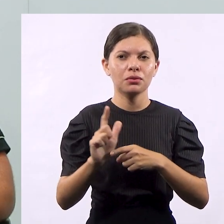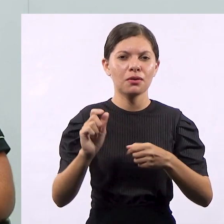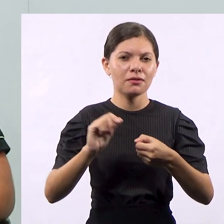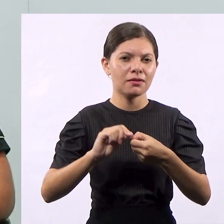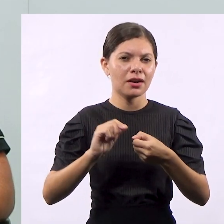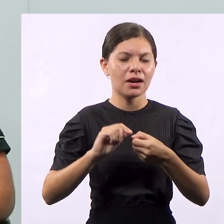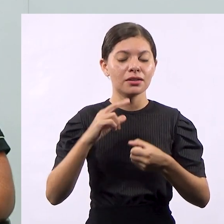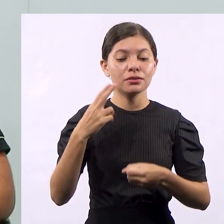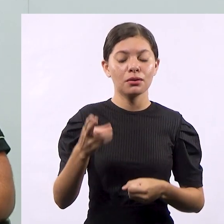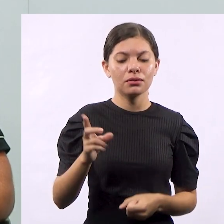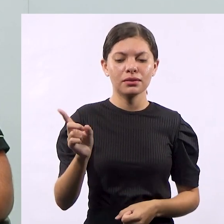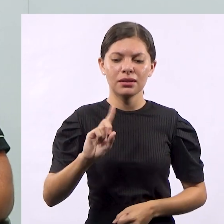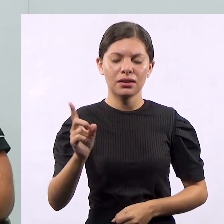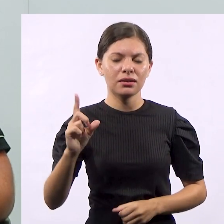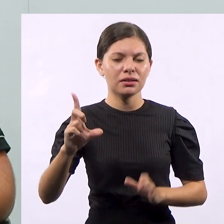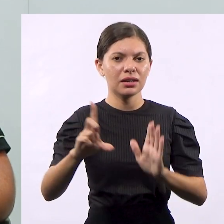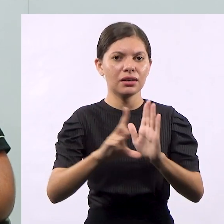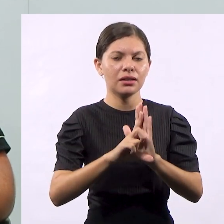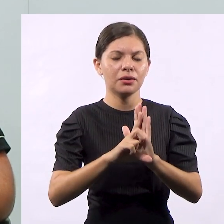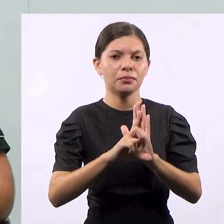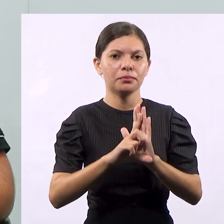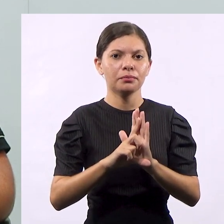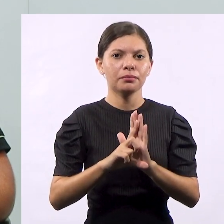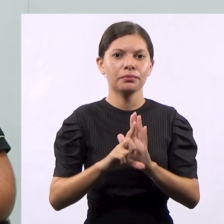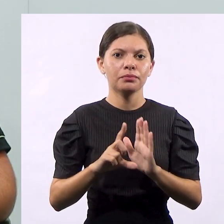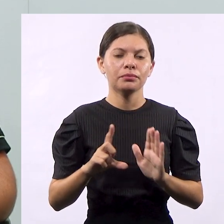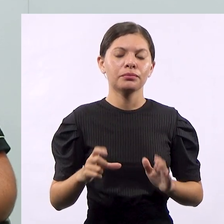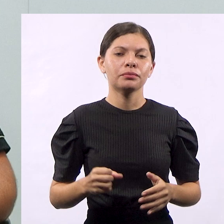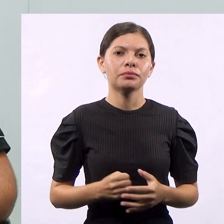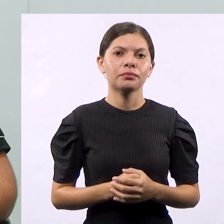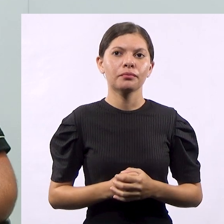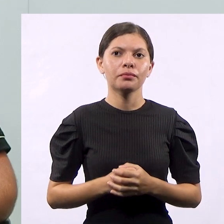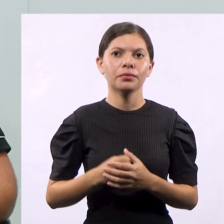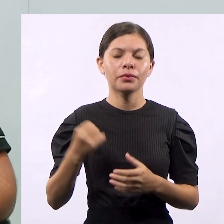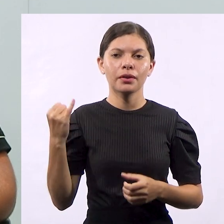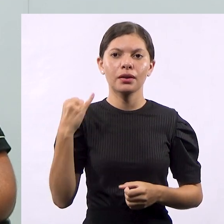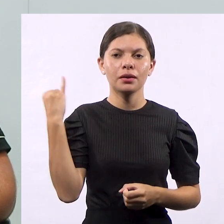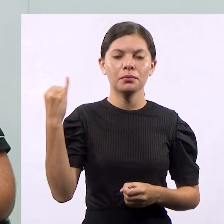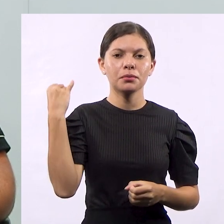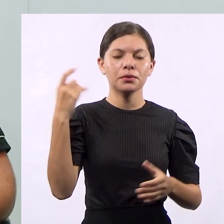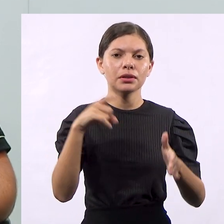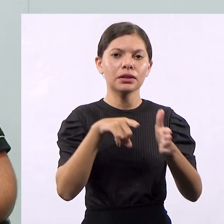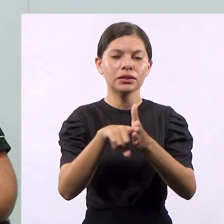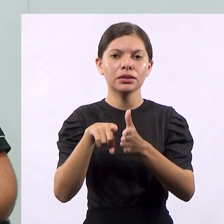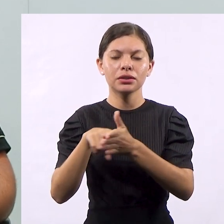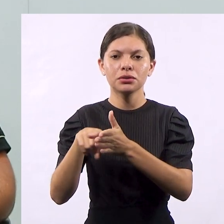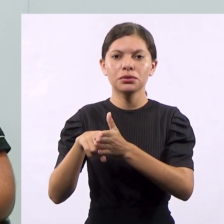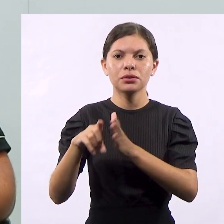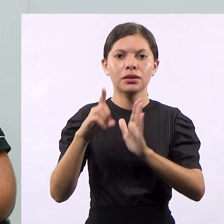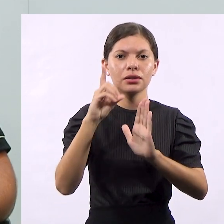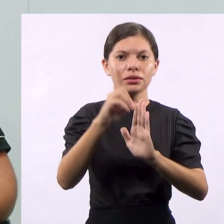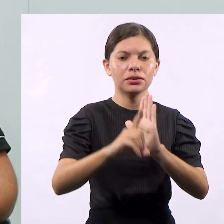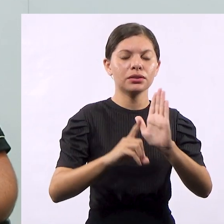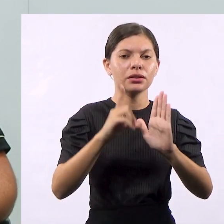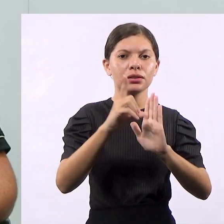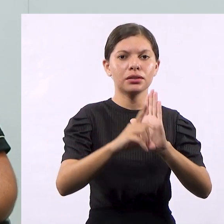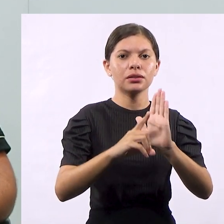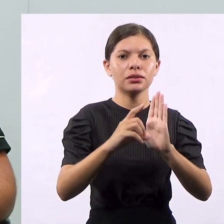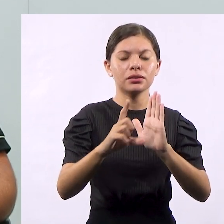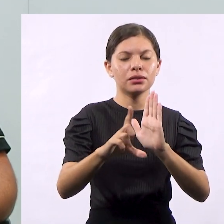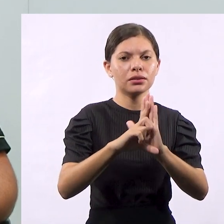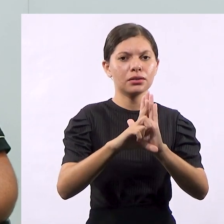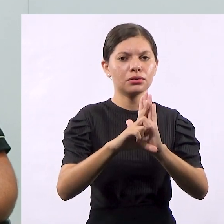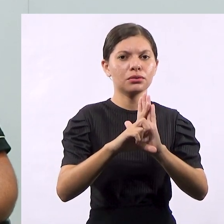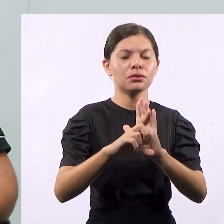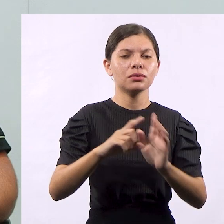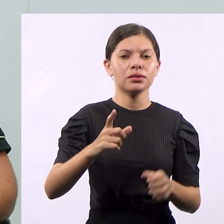determinada legislação, né? Então, é importante questionar ao gestor quais são as diretrizes, né? Quais são as